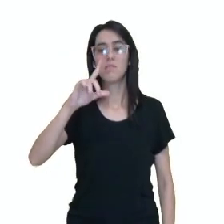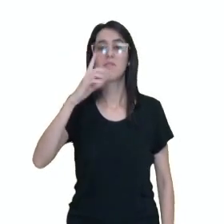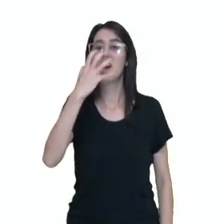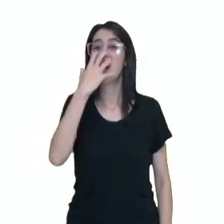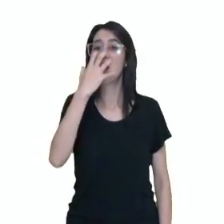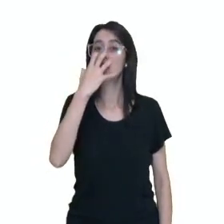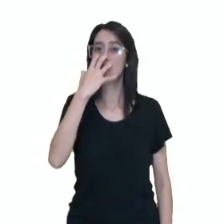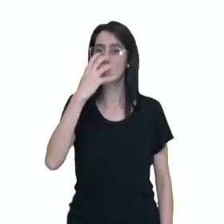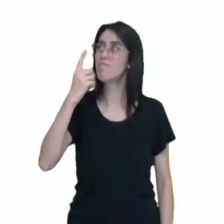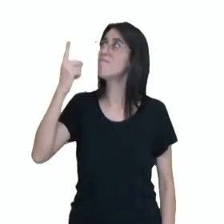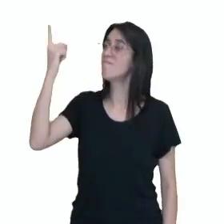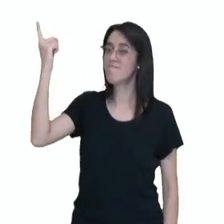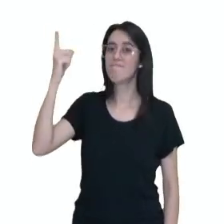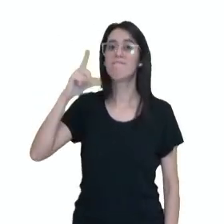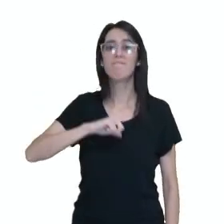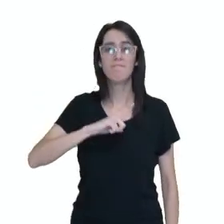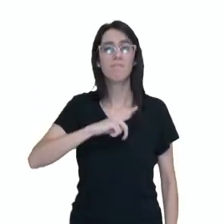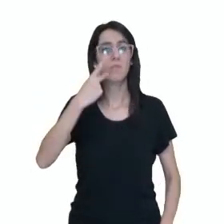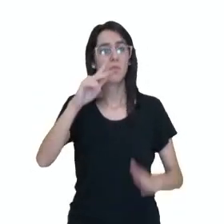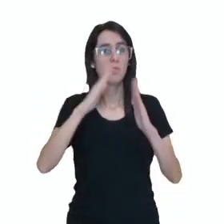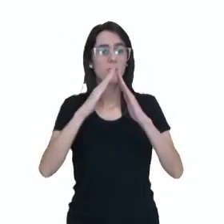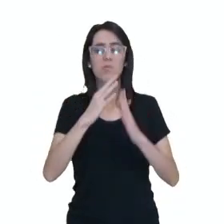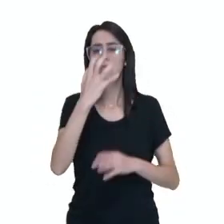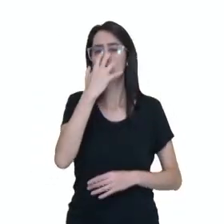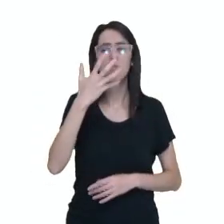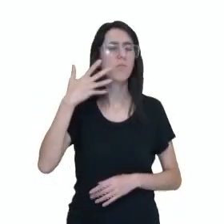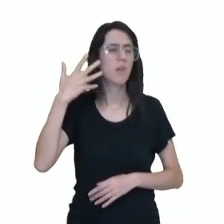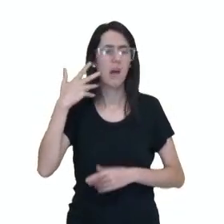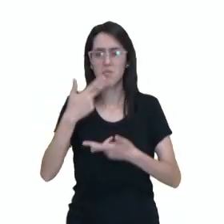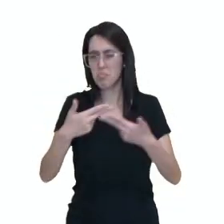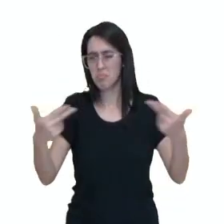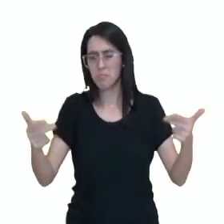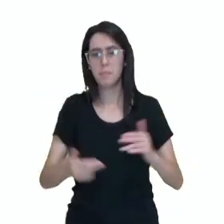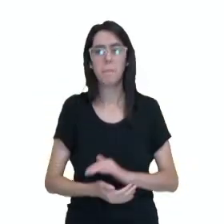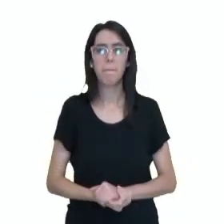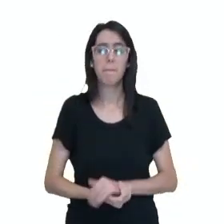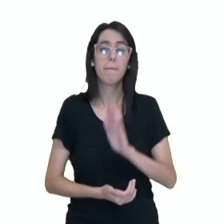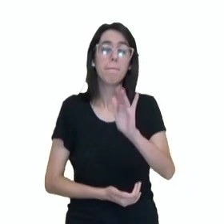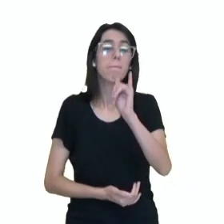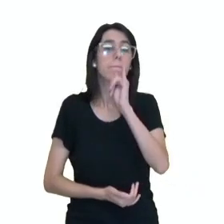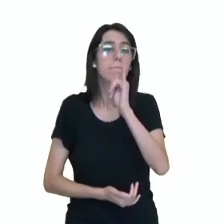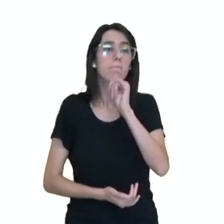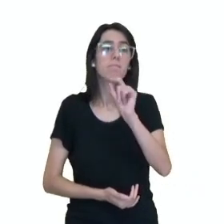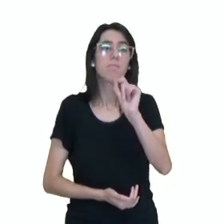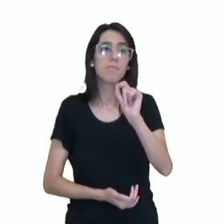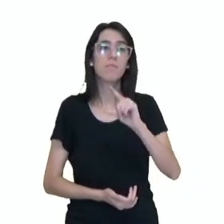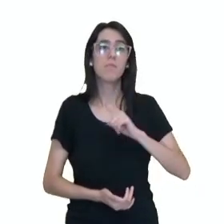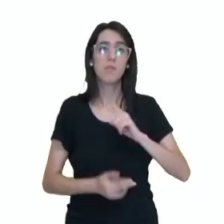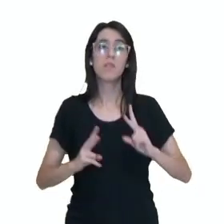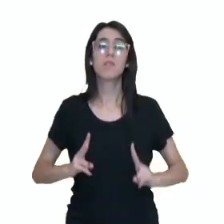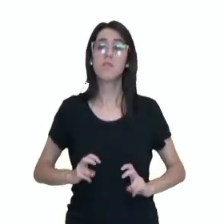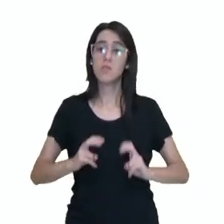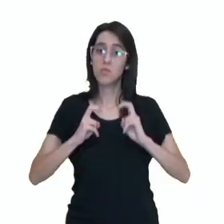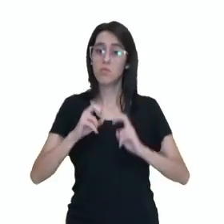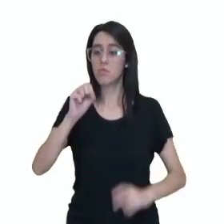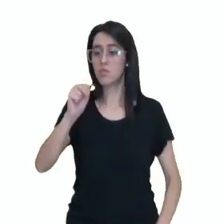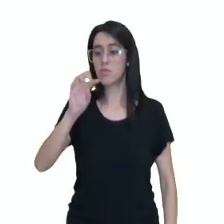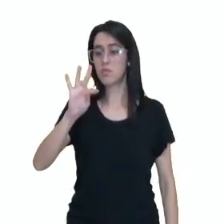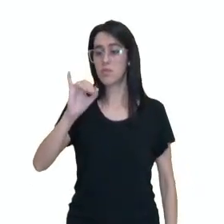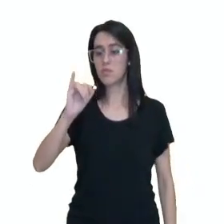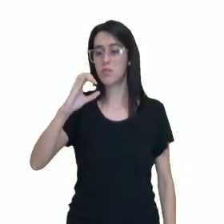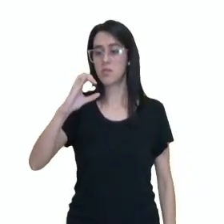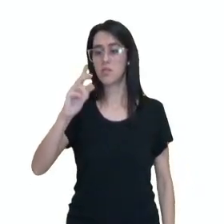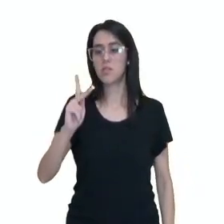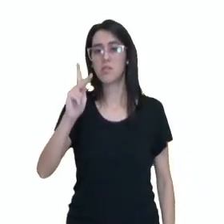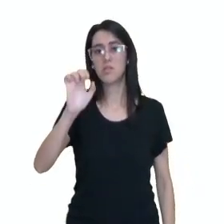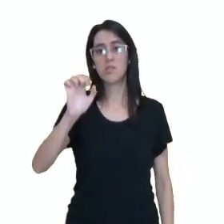cães, né? Os pets que a gente tem, cão, gato, etc. Então a gente tem, por exemplo, aqui a tumor de Sticker ou tumor